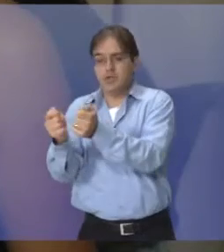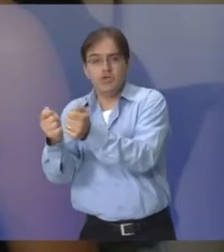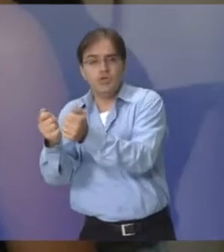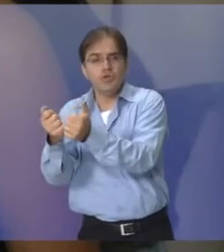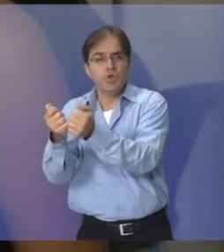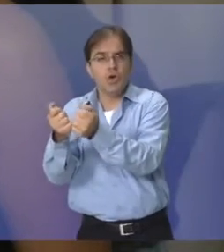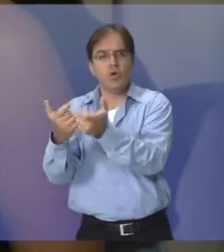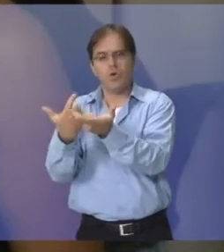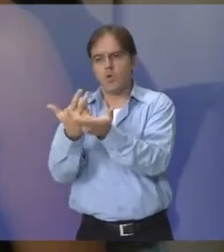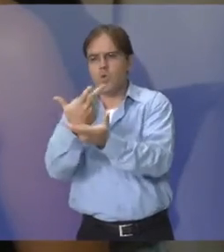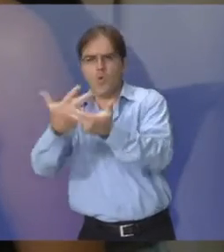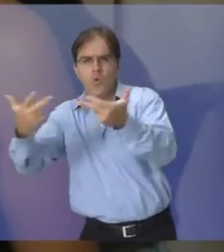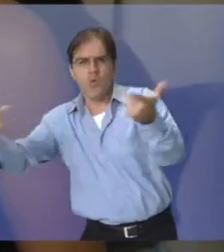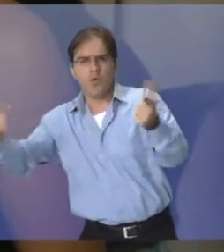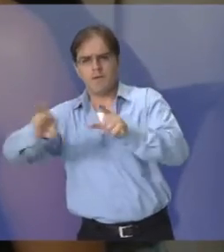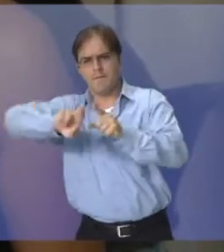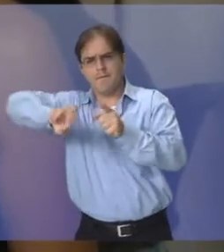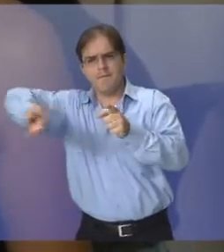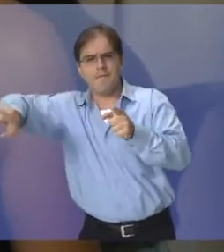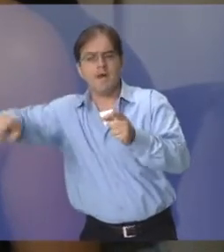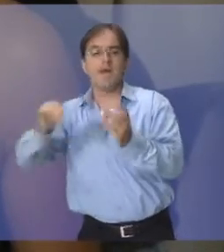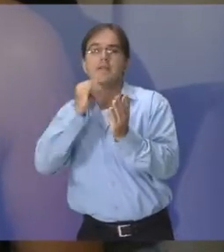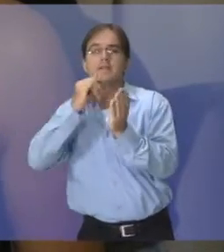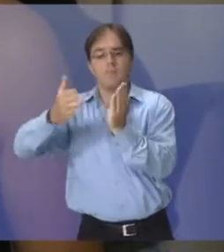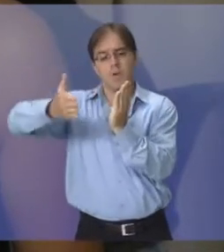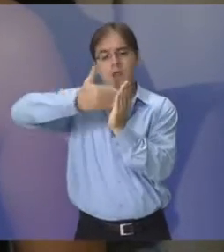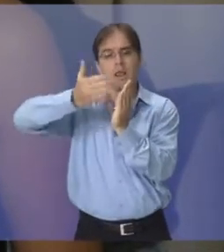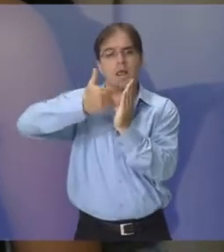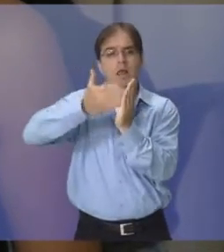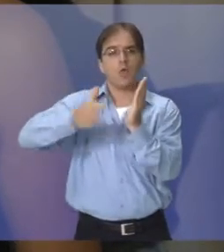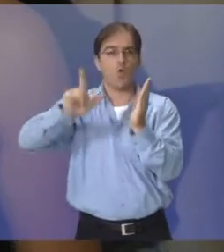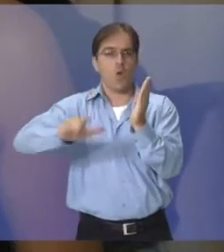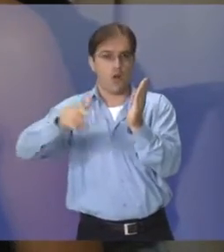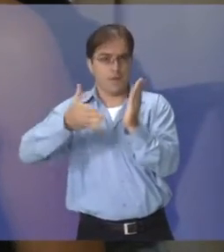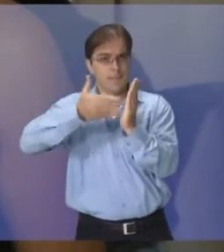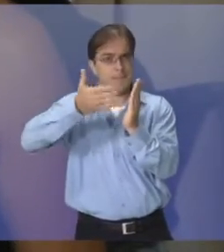chamado Monster High que tem personagens históricos